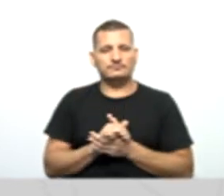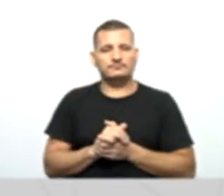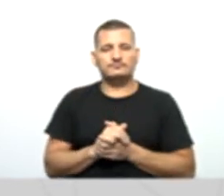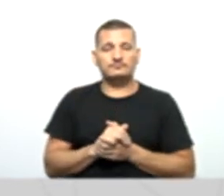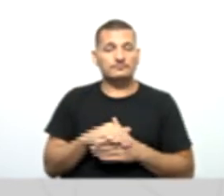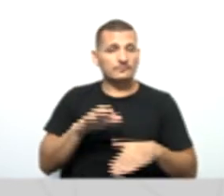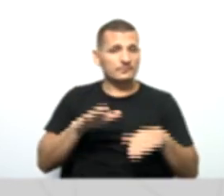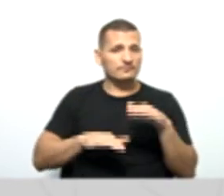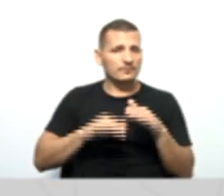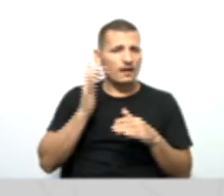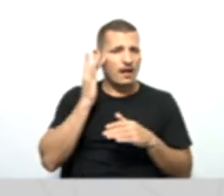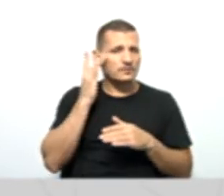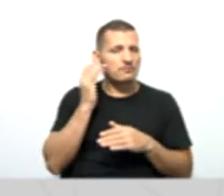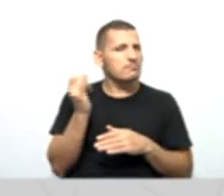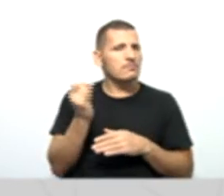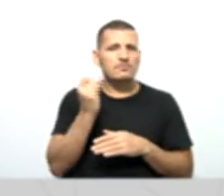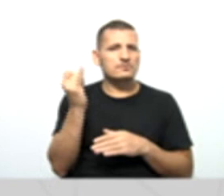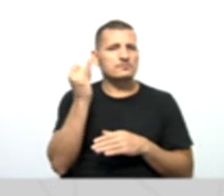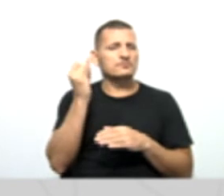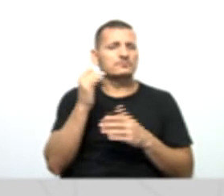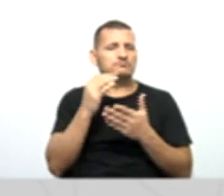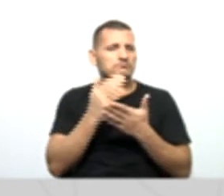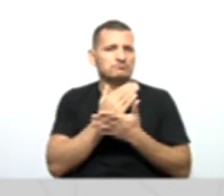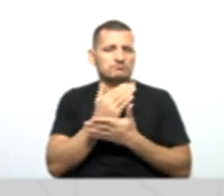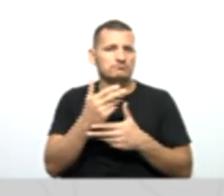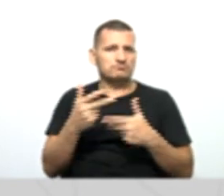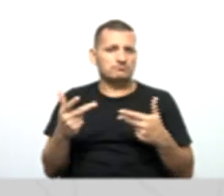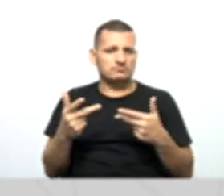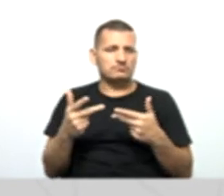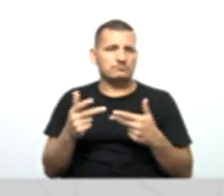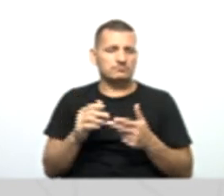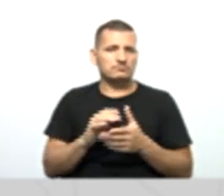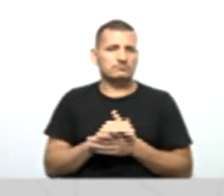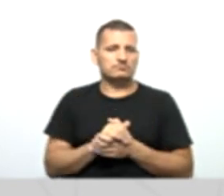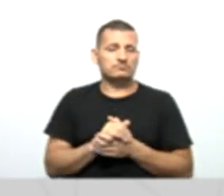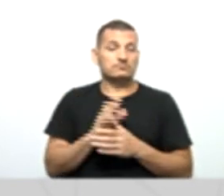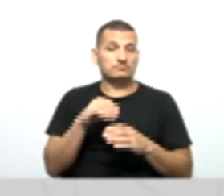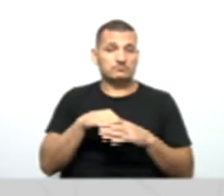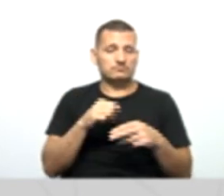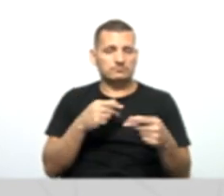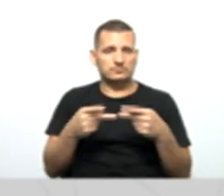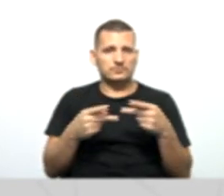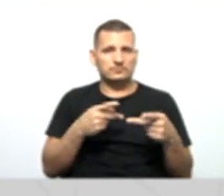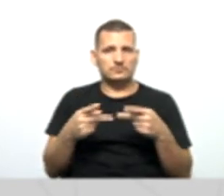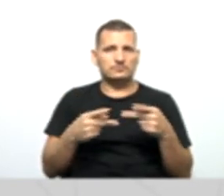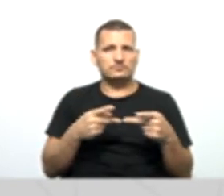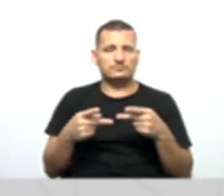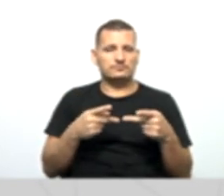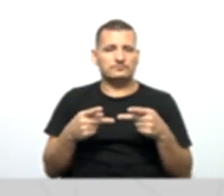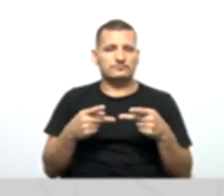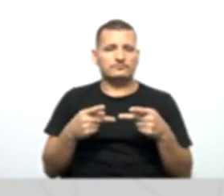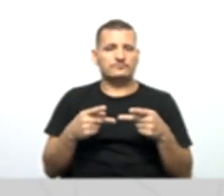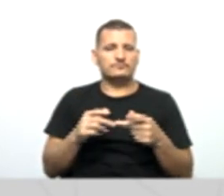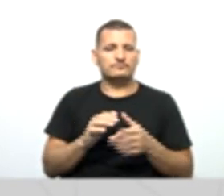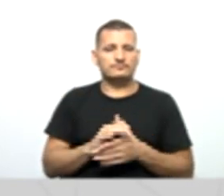não é importante algumas atividades que a gente vai fazer dentro do nosso projeto,